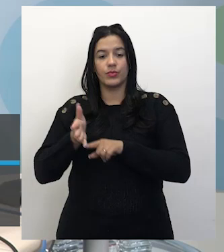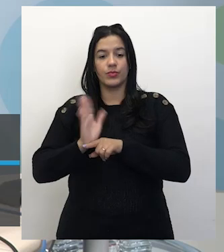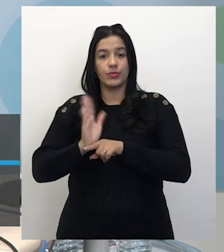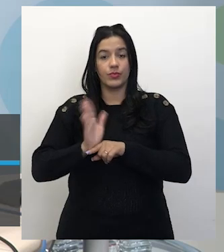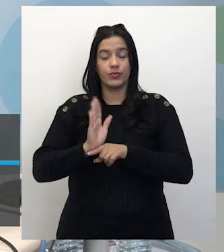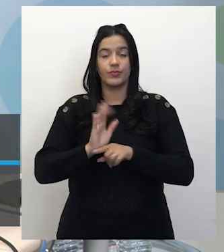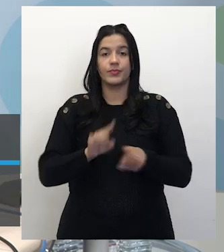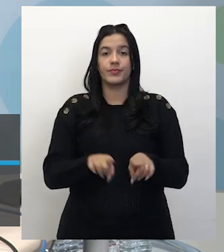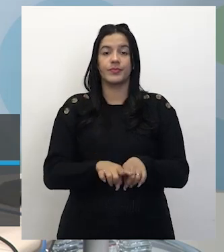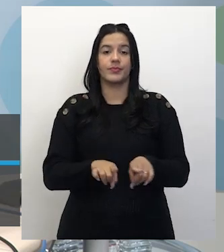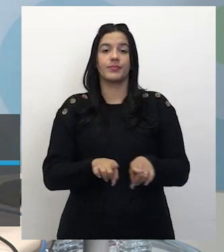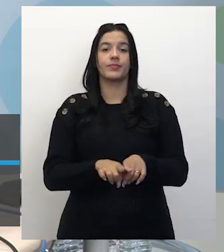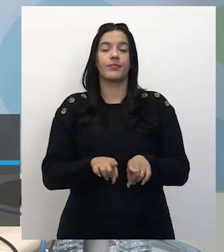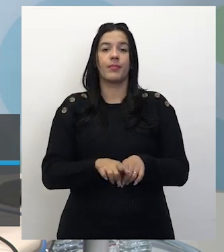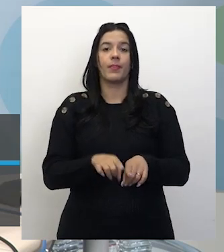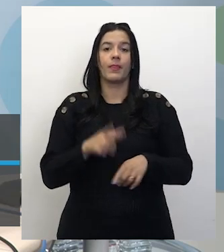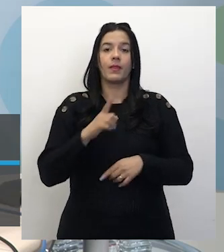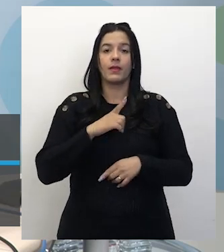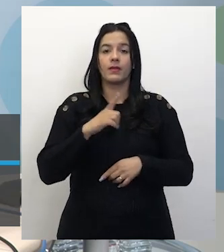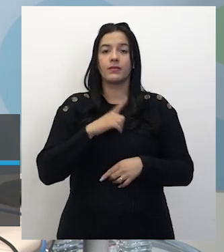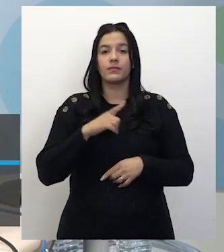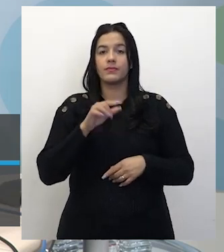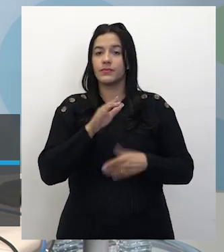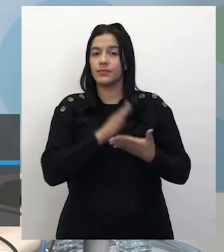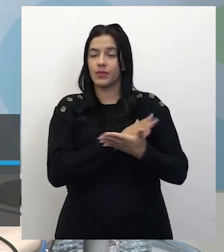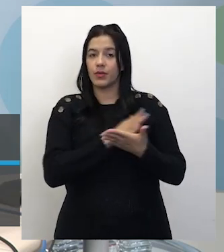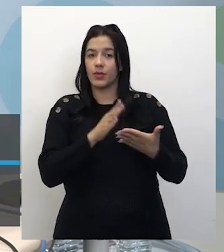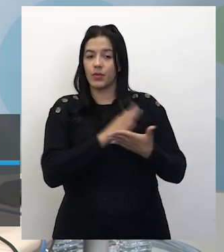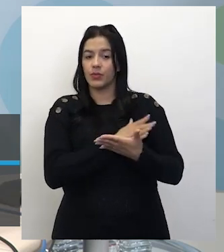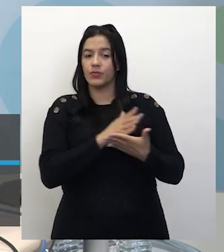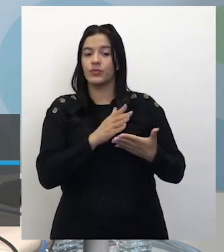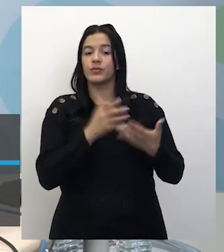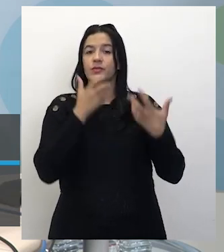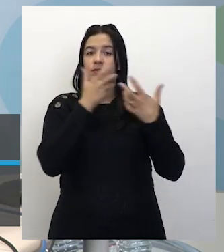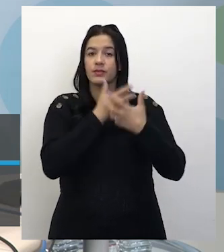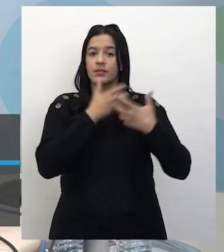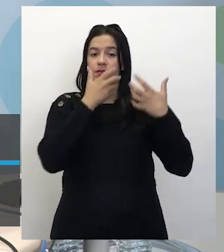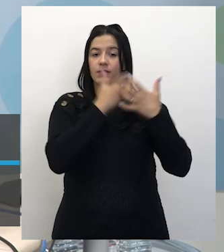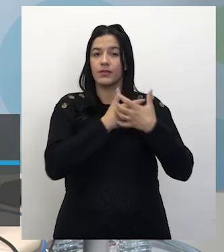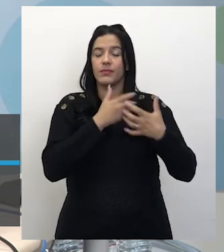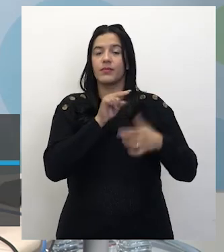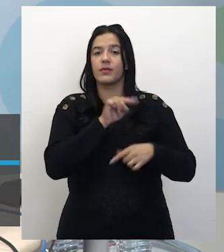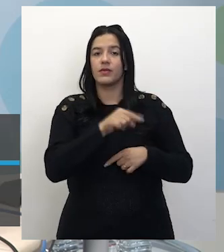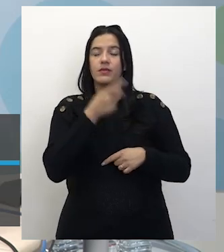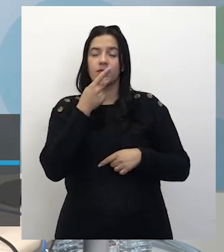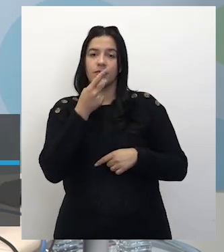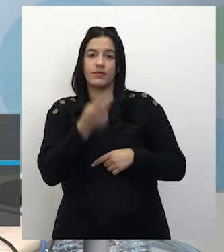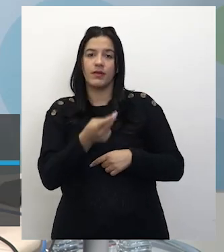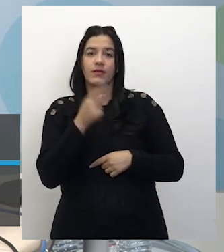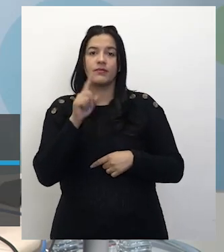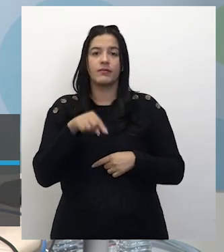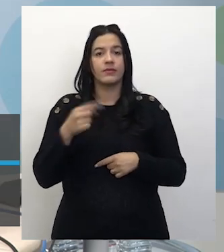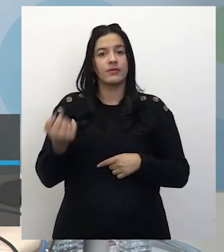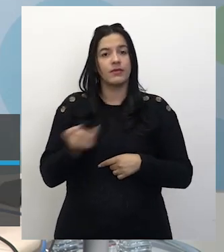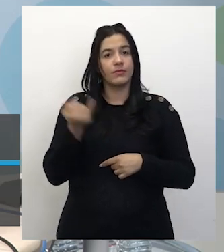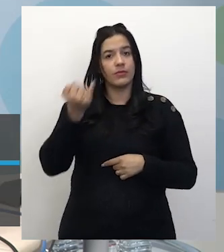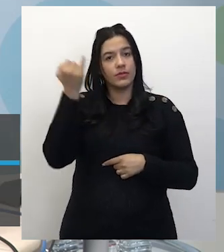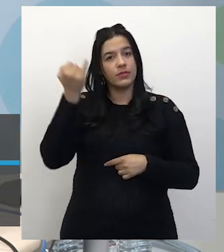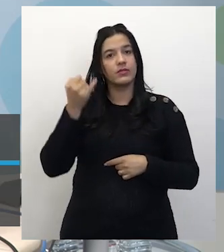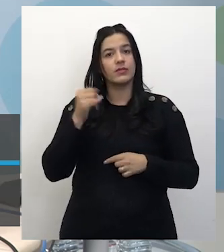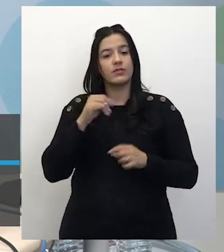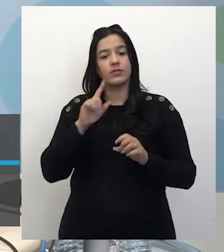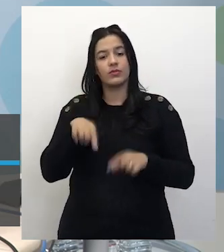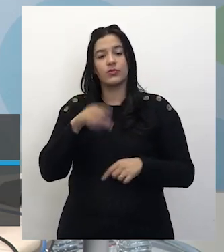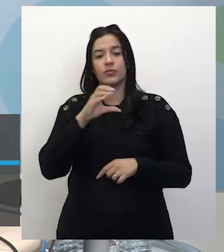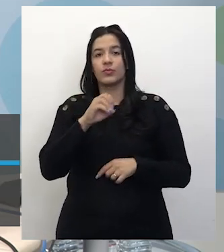em que esses cantadores aí, né, eles falavam dessa importância do cordel na